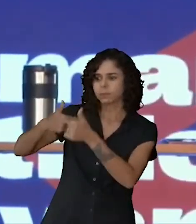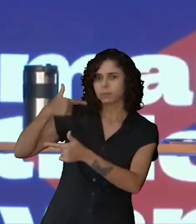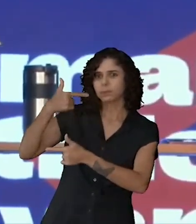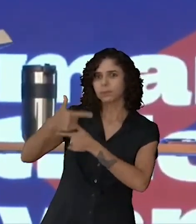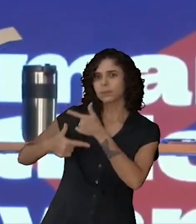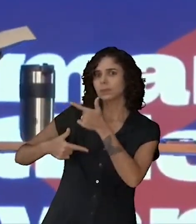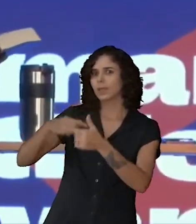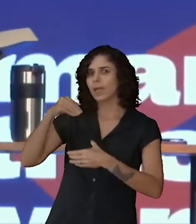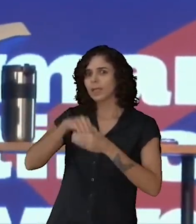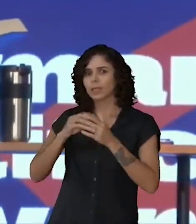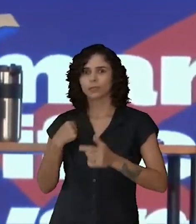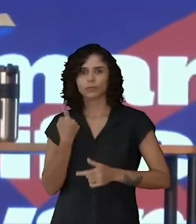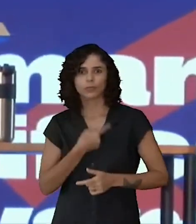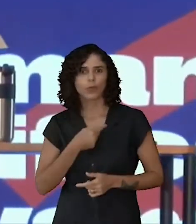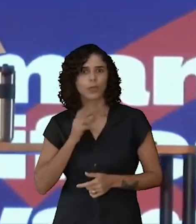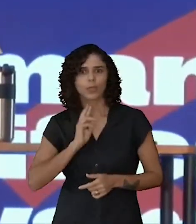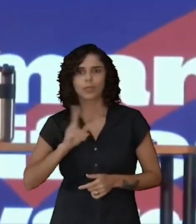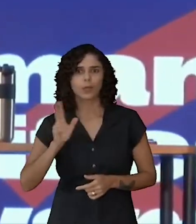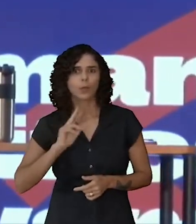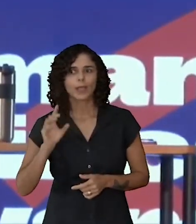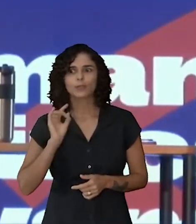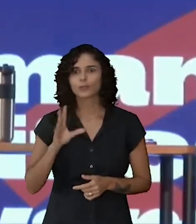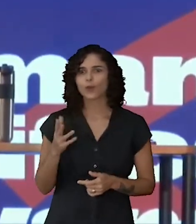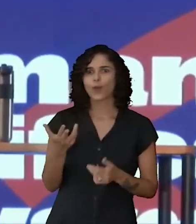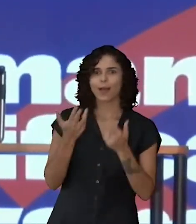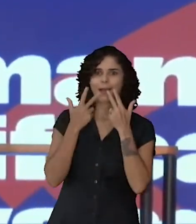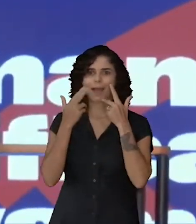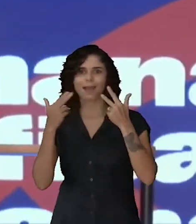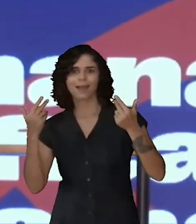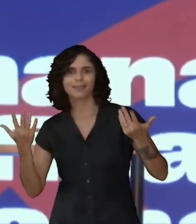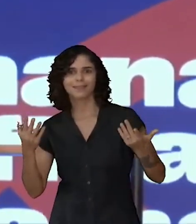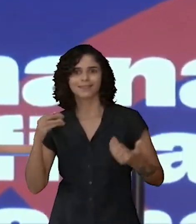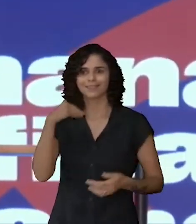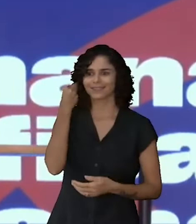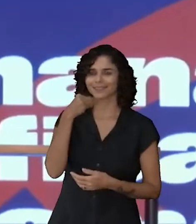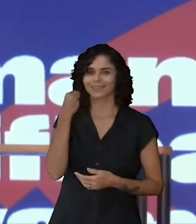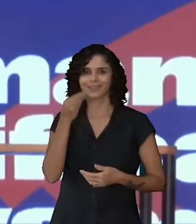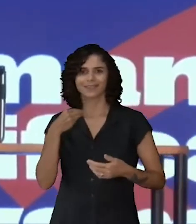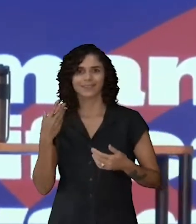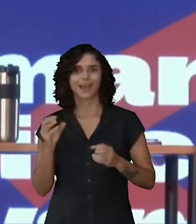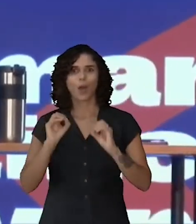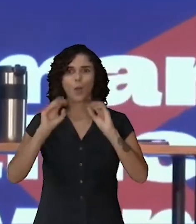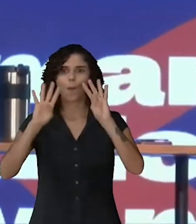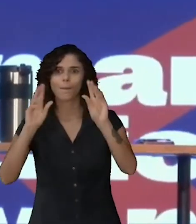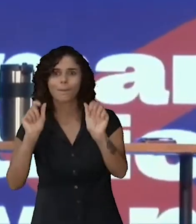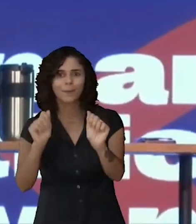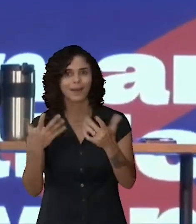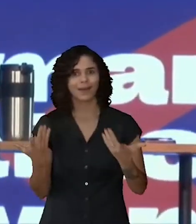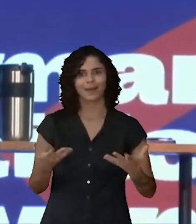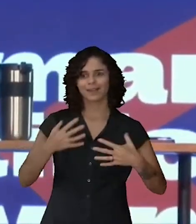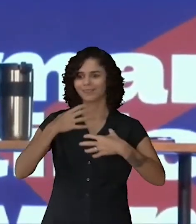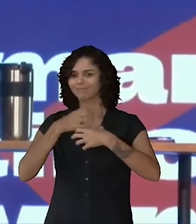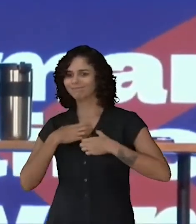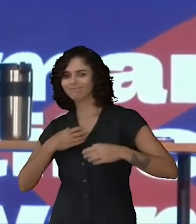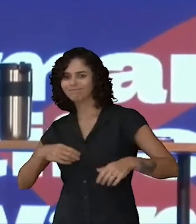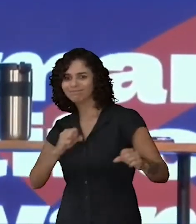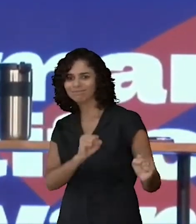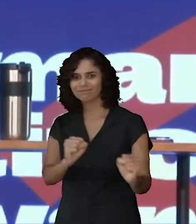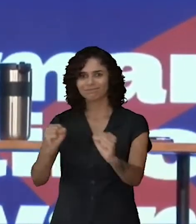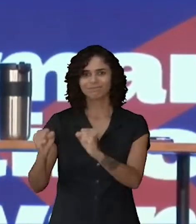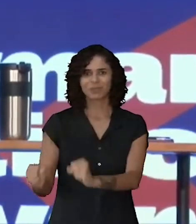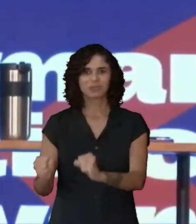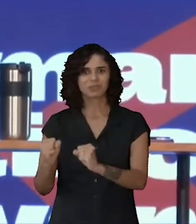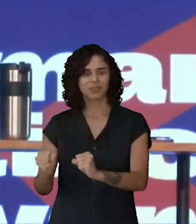para a gente curtir algo novo. Não é para a gente ter a sensação de poder. É com propósito de